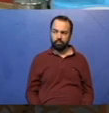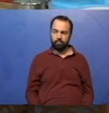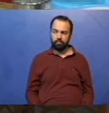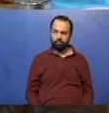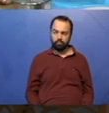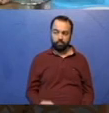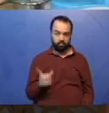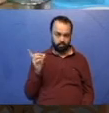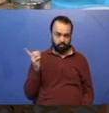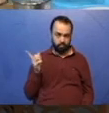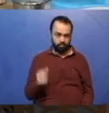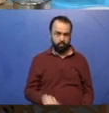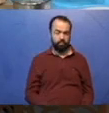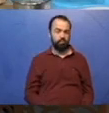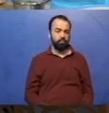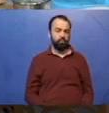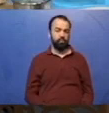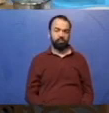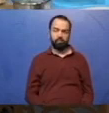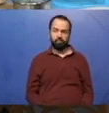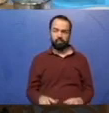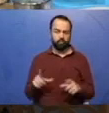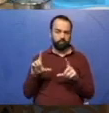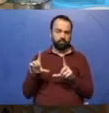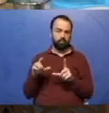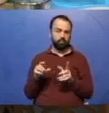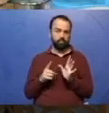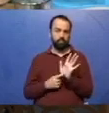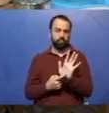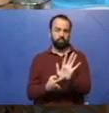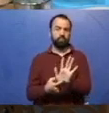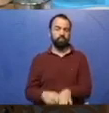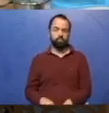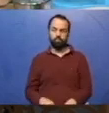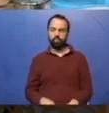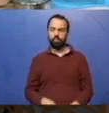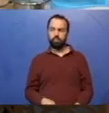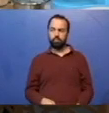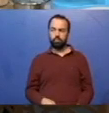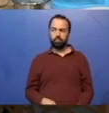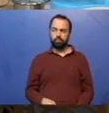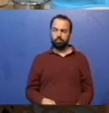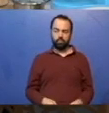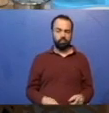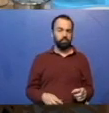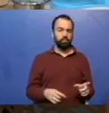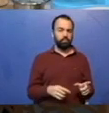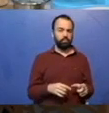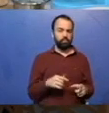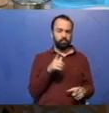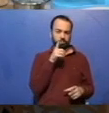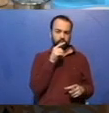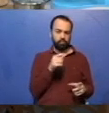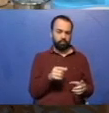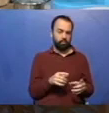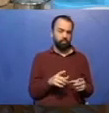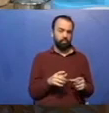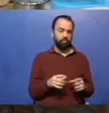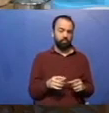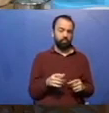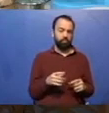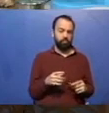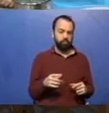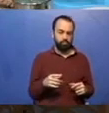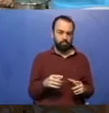Aqui nesta figura, página 274 também, quando a água no estado líquido perde